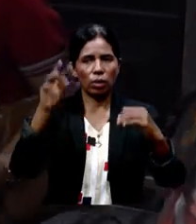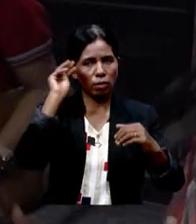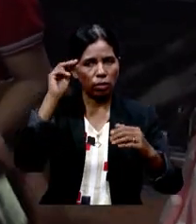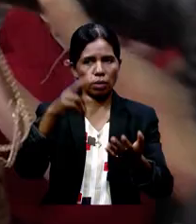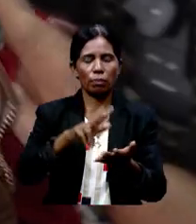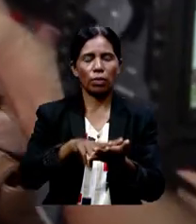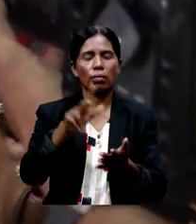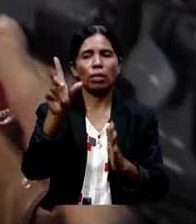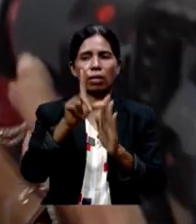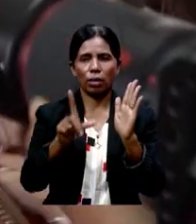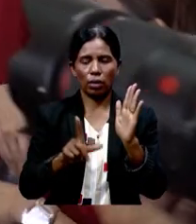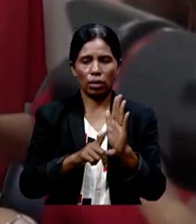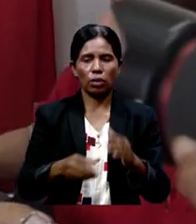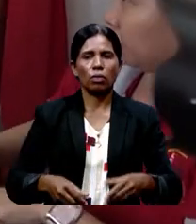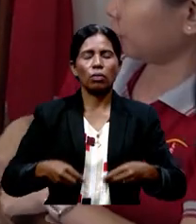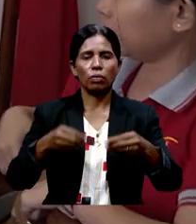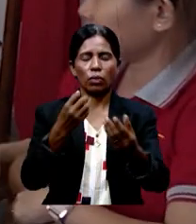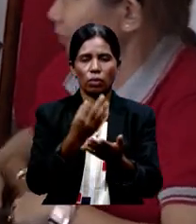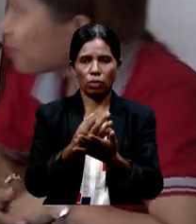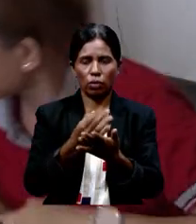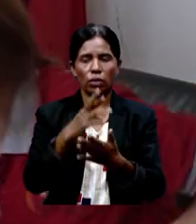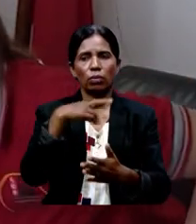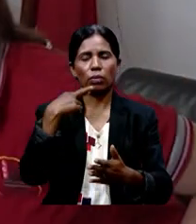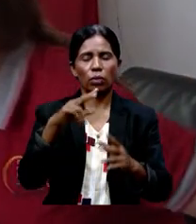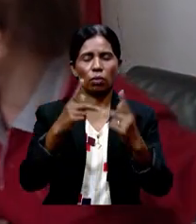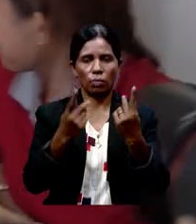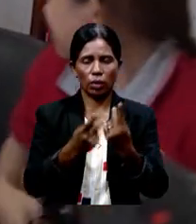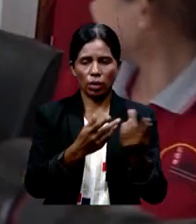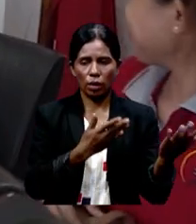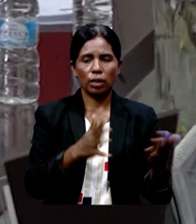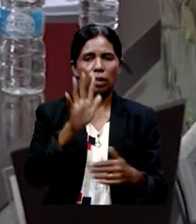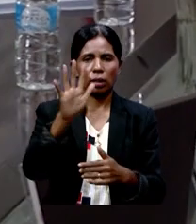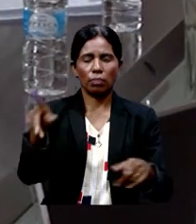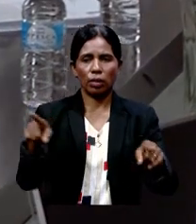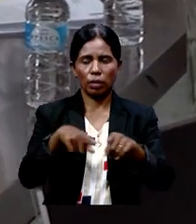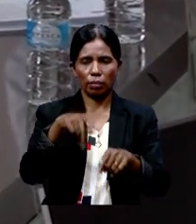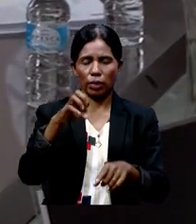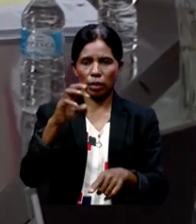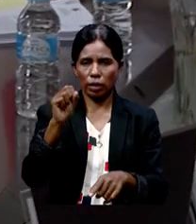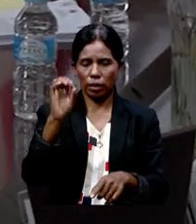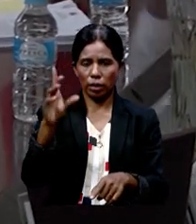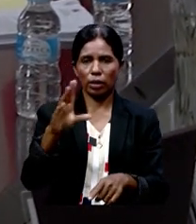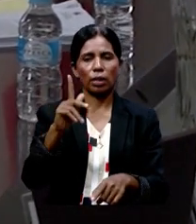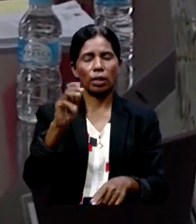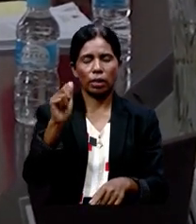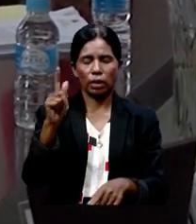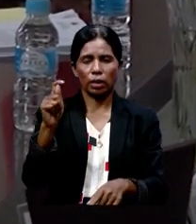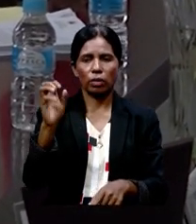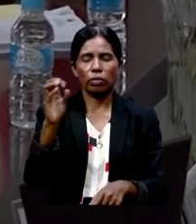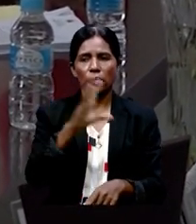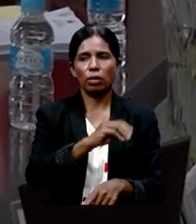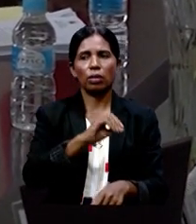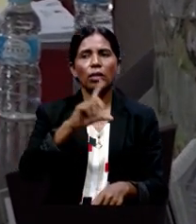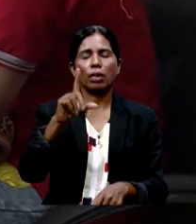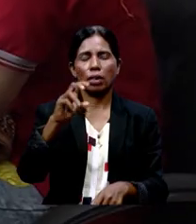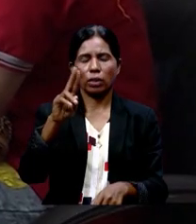aprova decreto-lei onde fosse subsídio fosse para a empresa importadora Lima, Nessan, Parisos, Criatefura, Zucibel, Lício